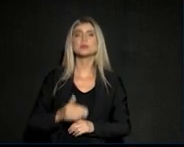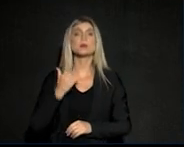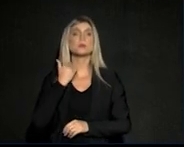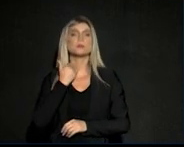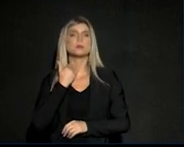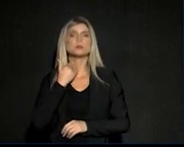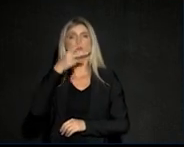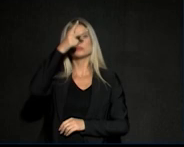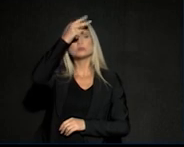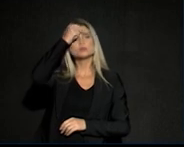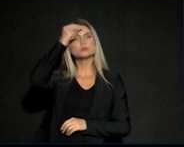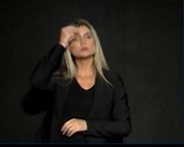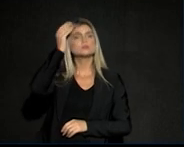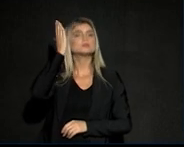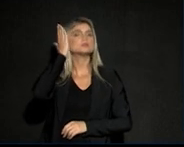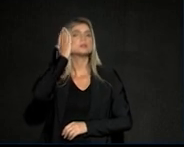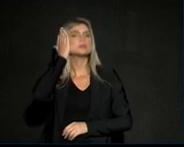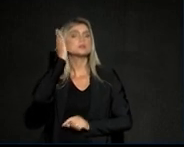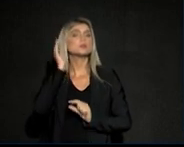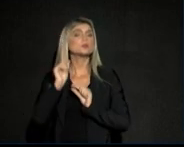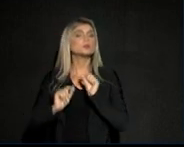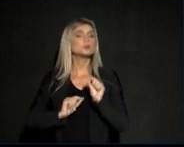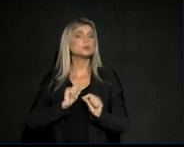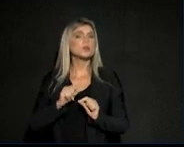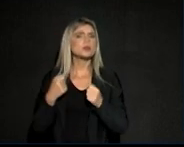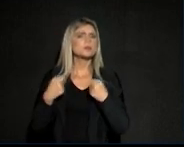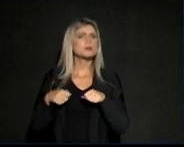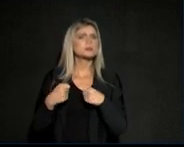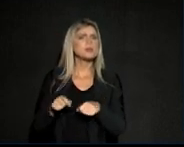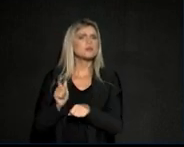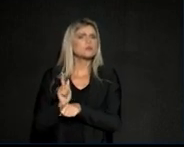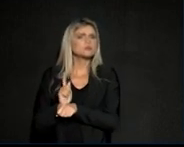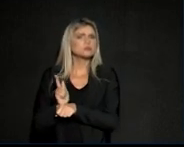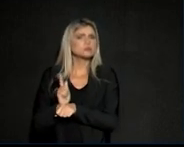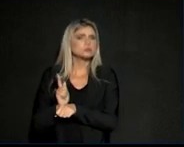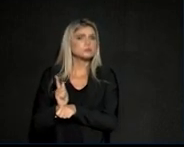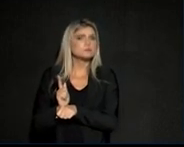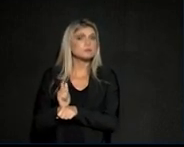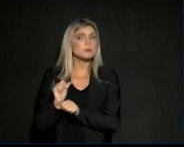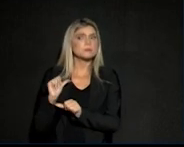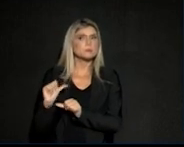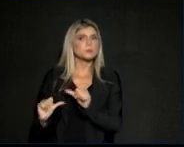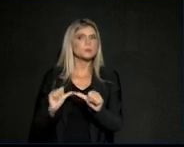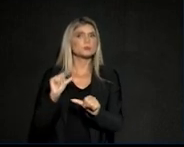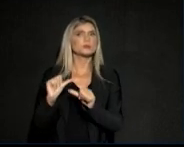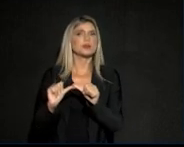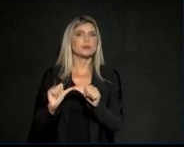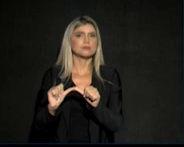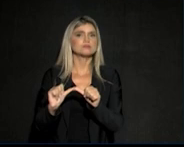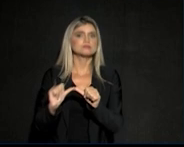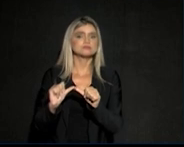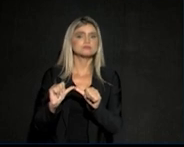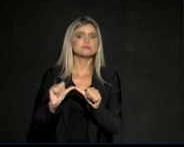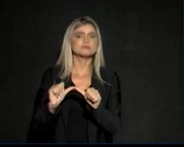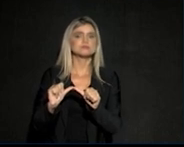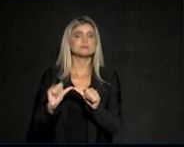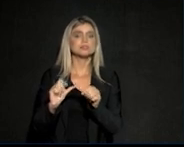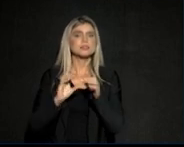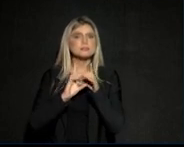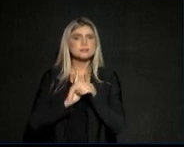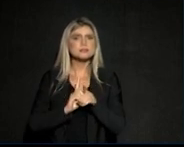gente sabia que um dia que dar um choque de governança dois enfocar o banco diz alavanca o balanço